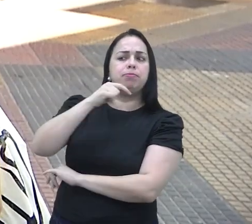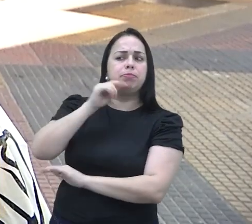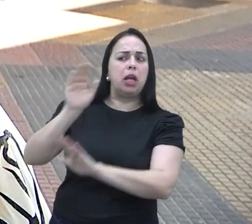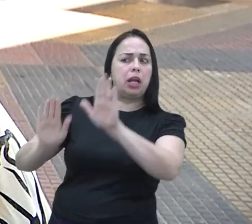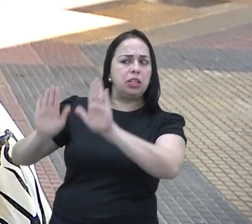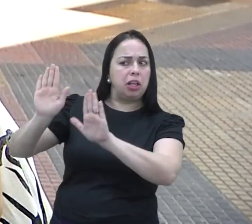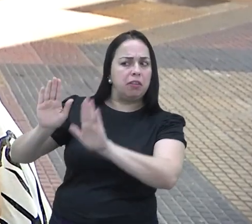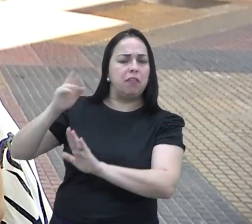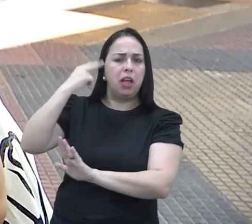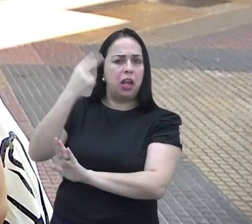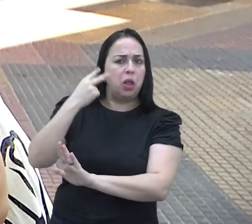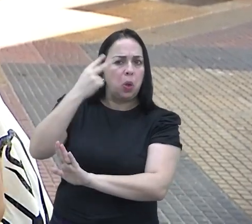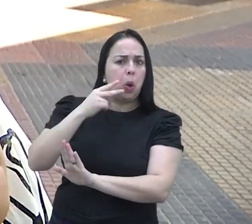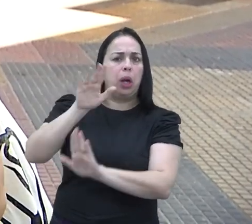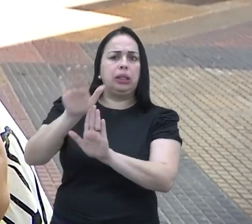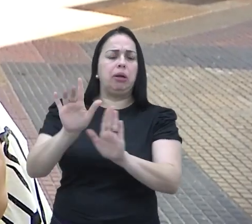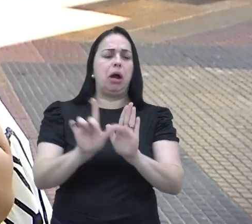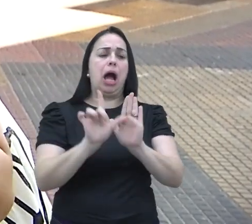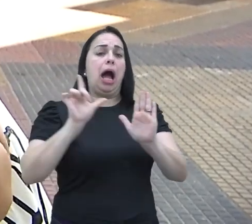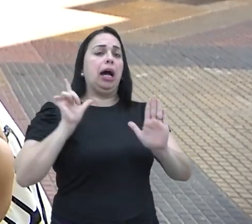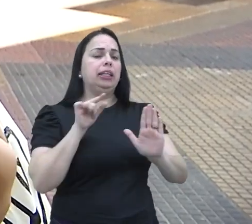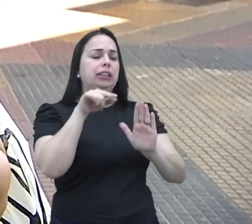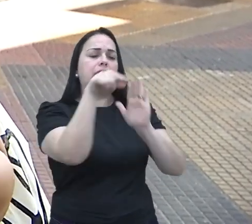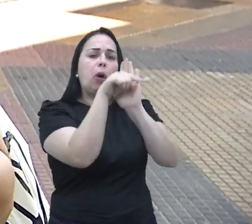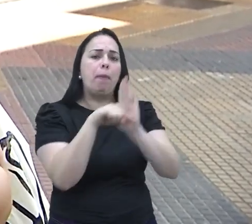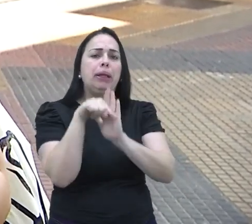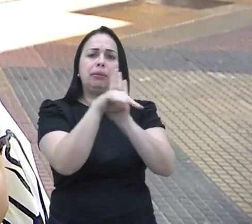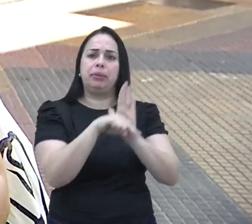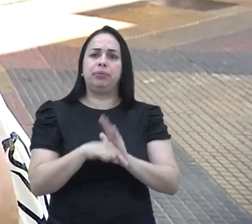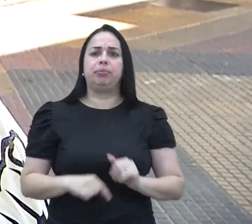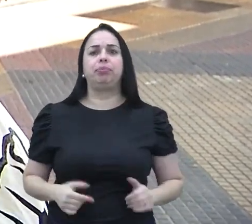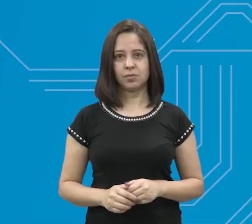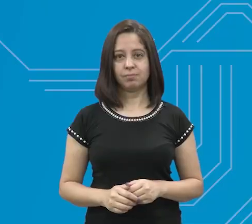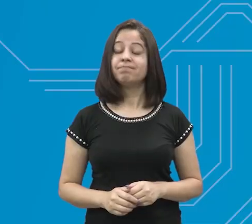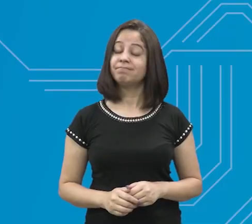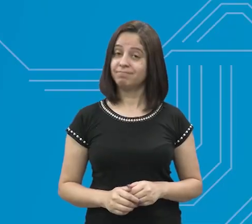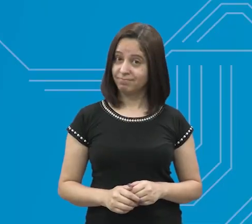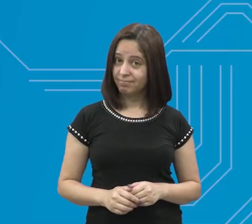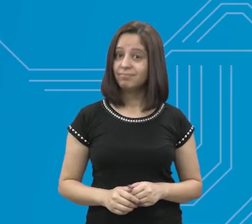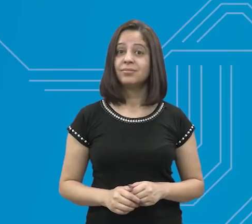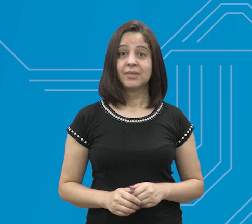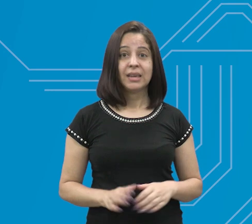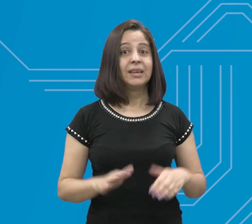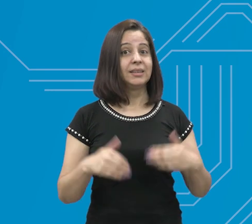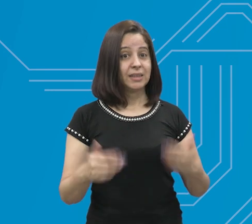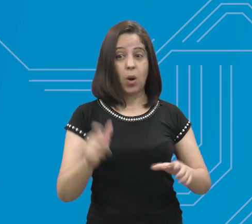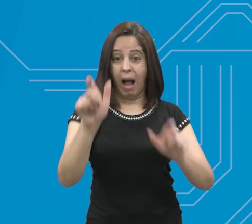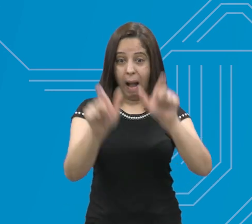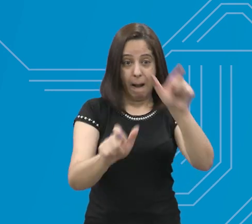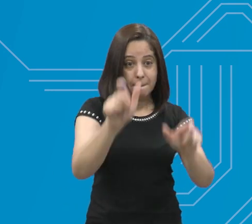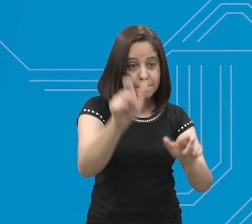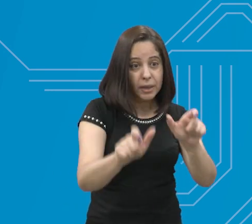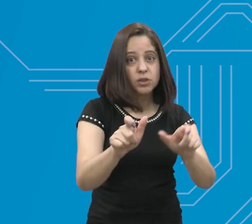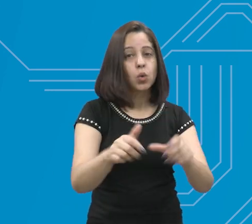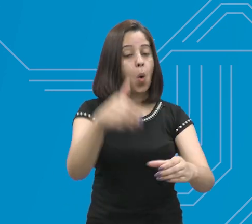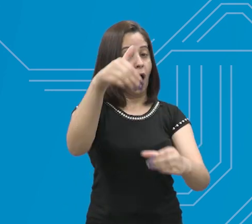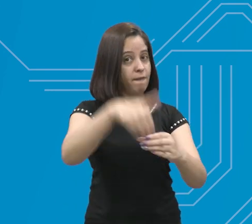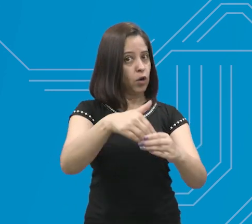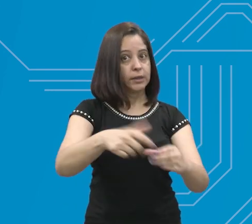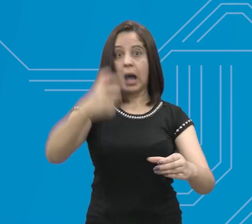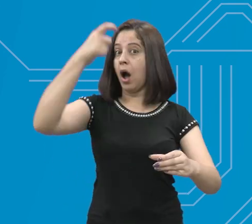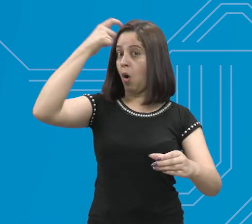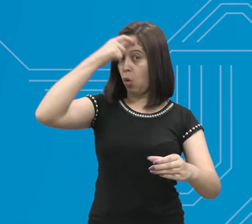dela ser candidata a vereadora. Então, a consciência já começa a você pesquisar quem você quer votar. É isso aí. E para que o eleitor possa votar